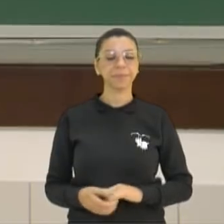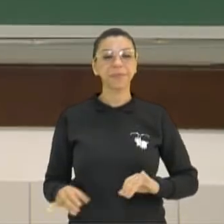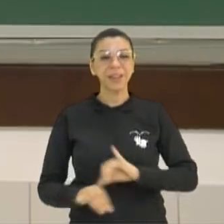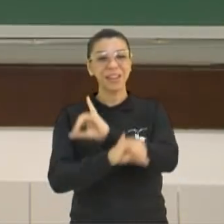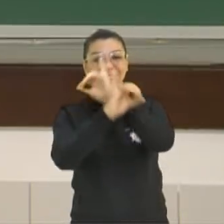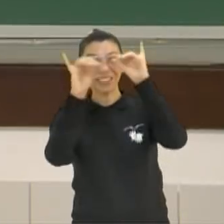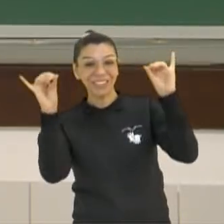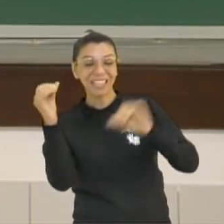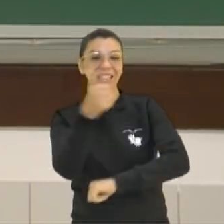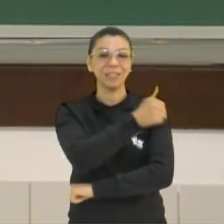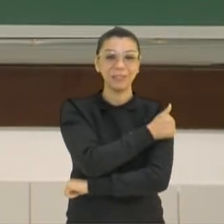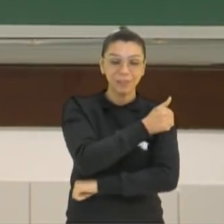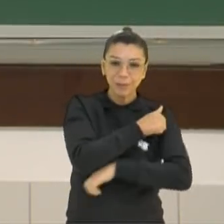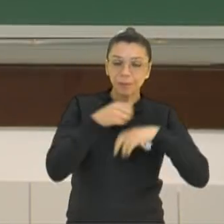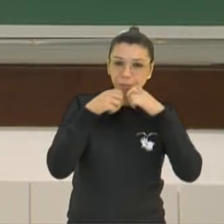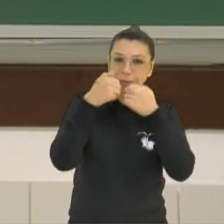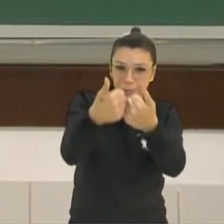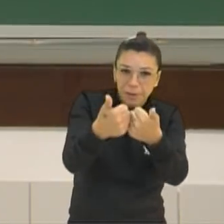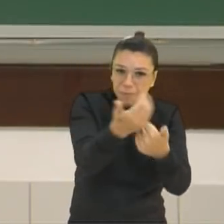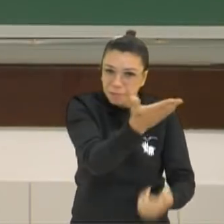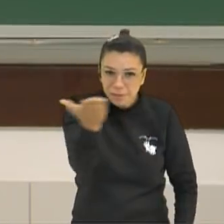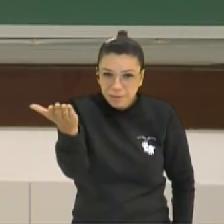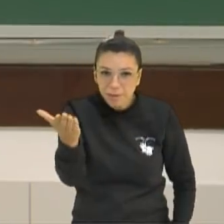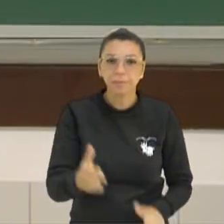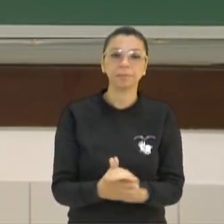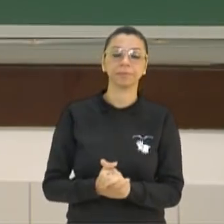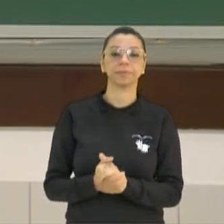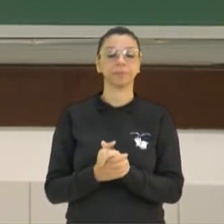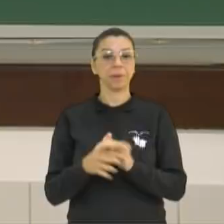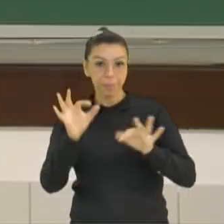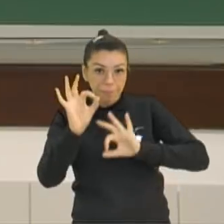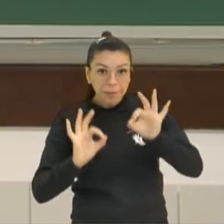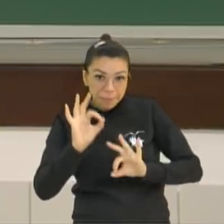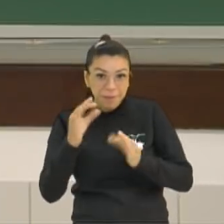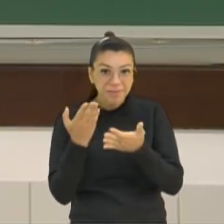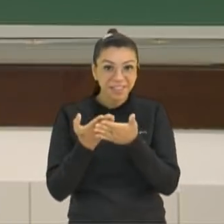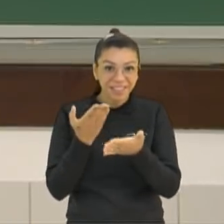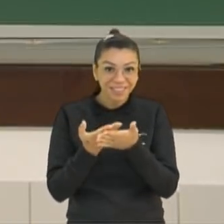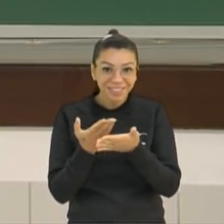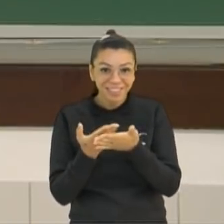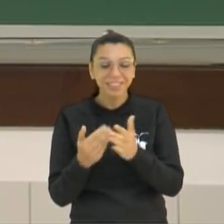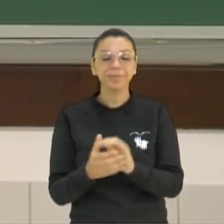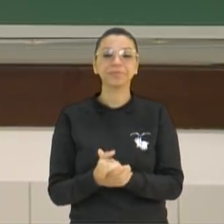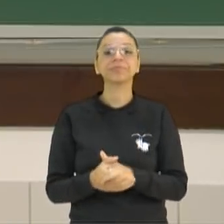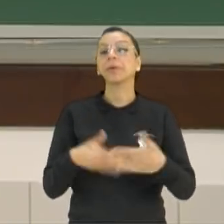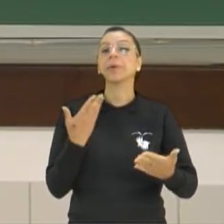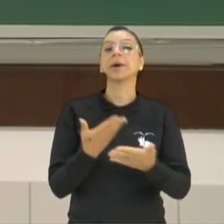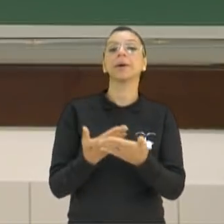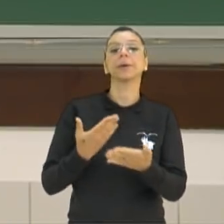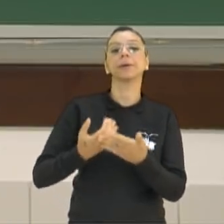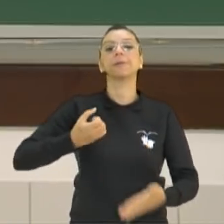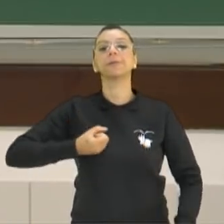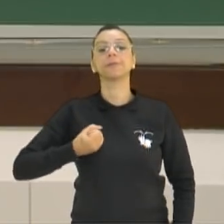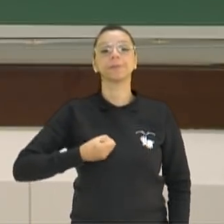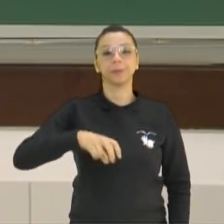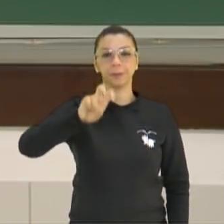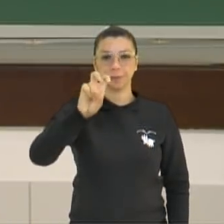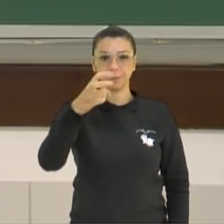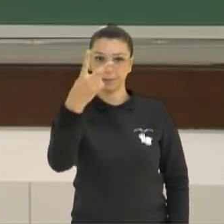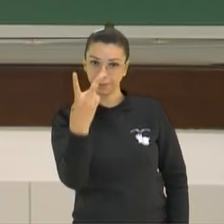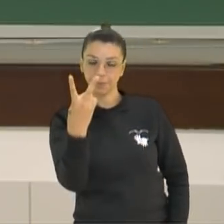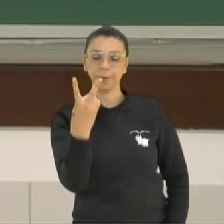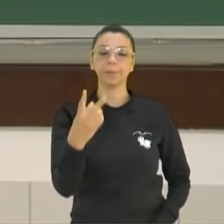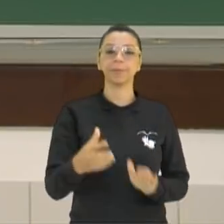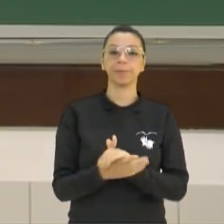Hey guys, how are you? E aí galera, tudo bem com vocês? Preparados para mais uma aula? Essa é a nossa aula de número